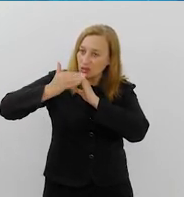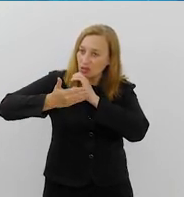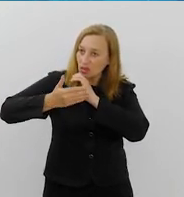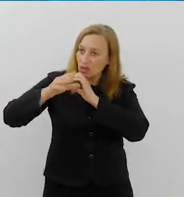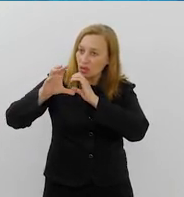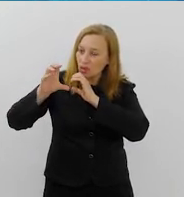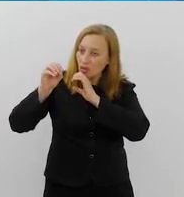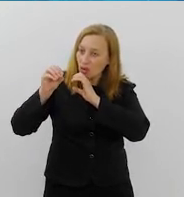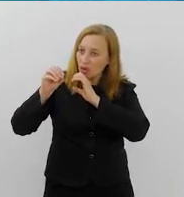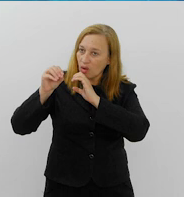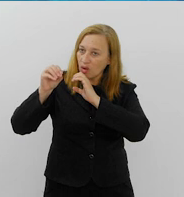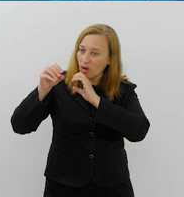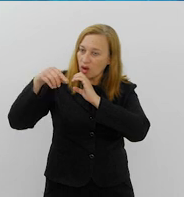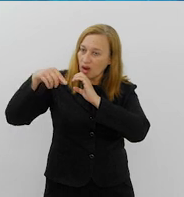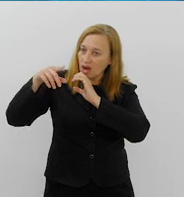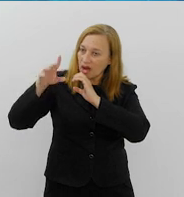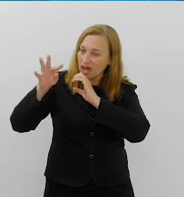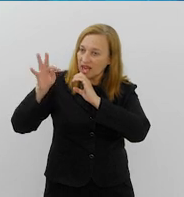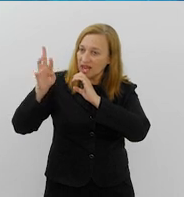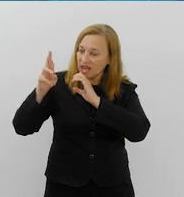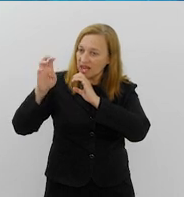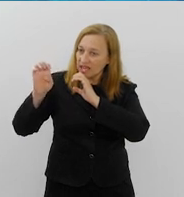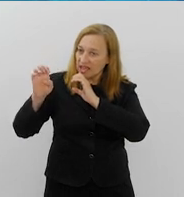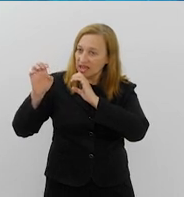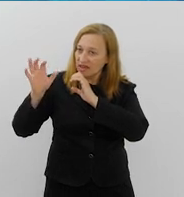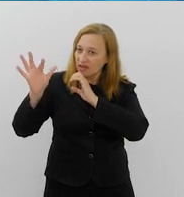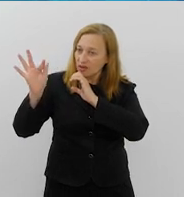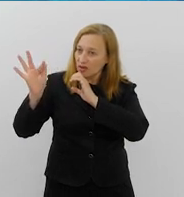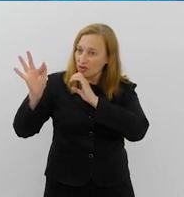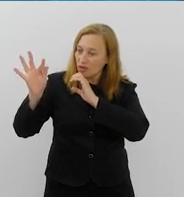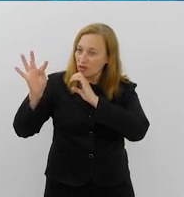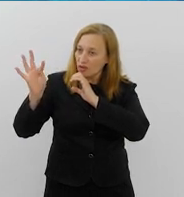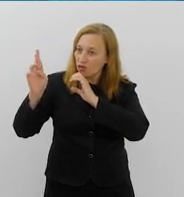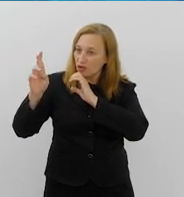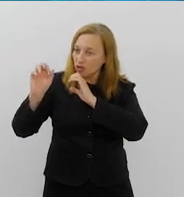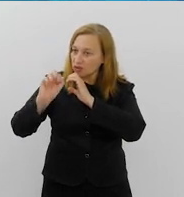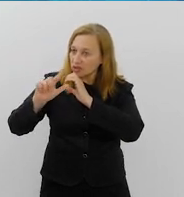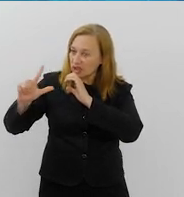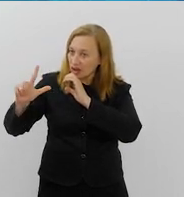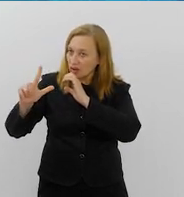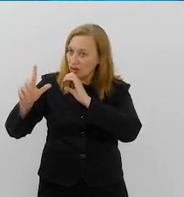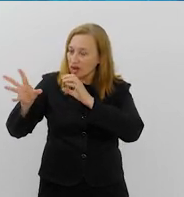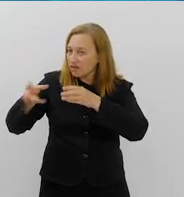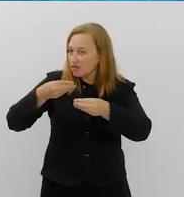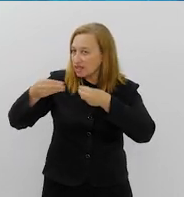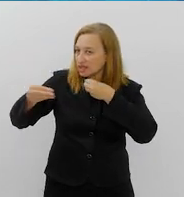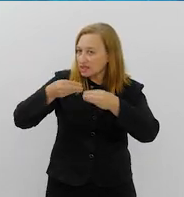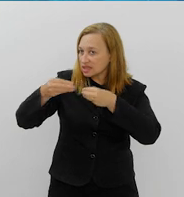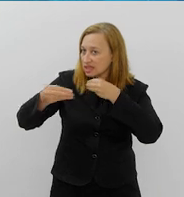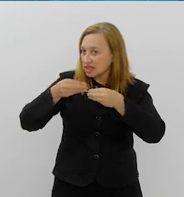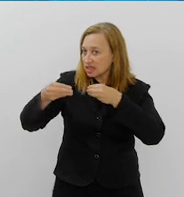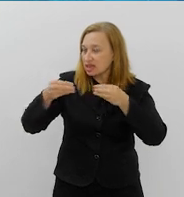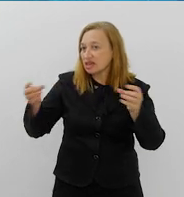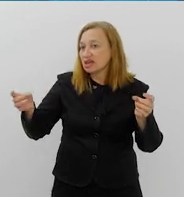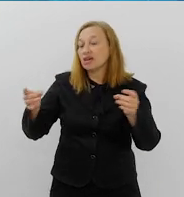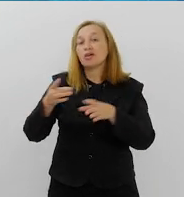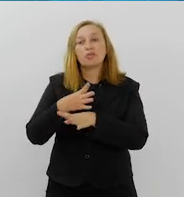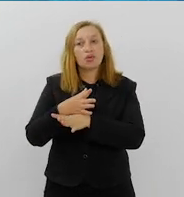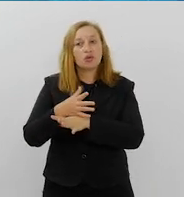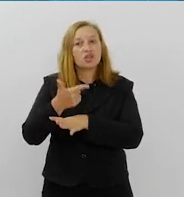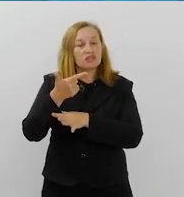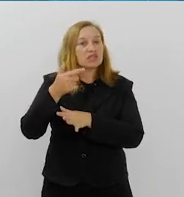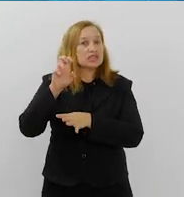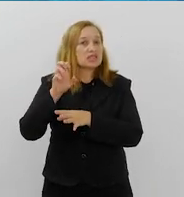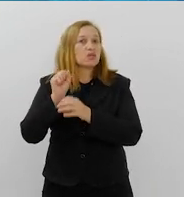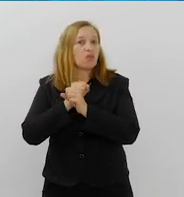córtex pré-frontal, que é controle do impulso, que é flexibilidade, né? Ele só está pronto